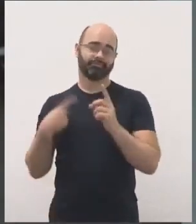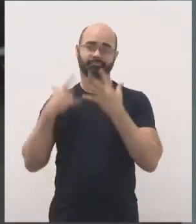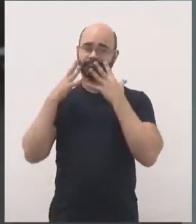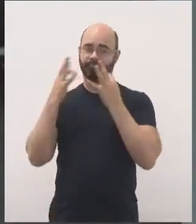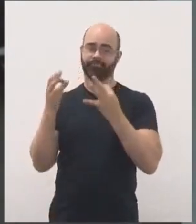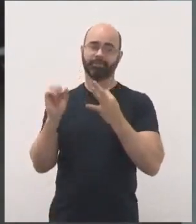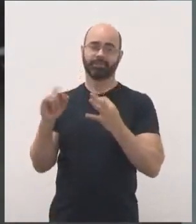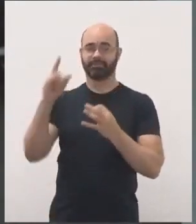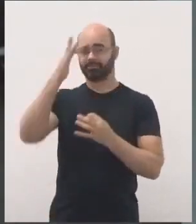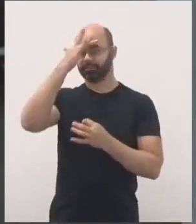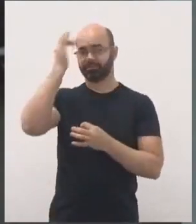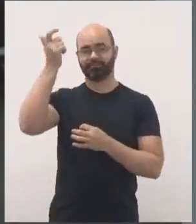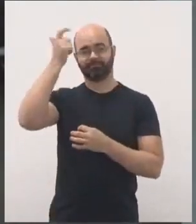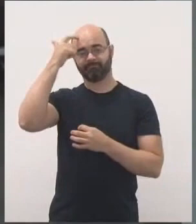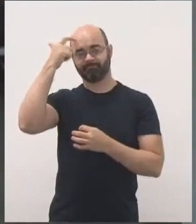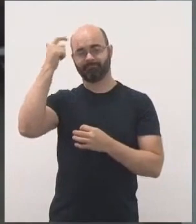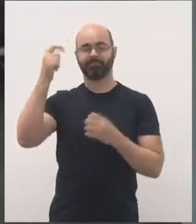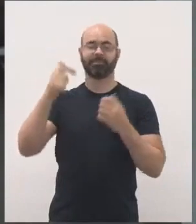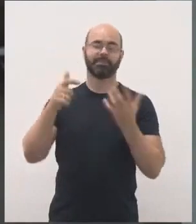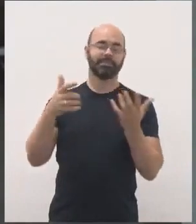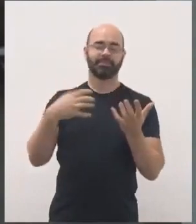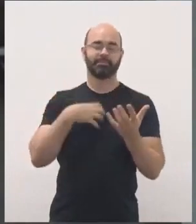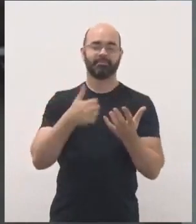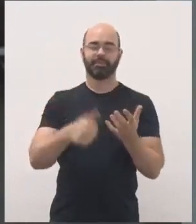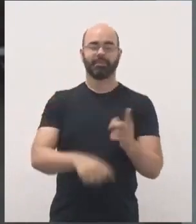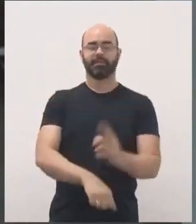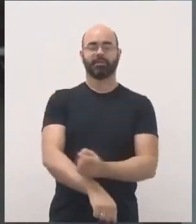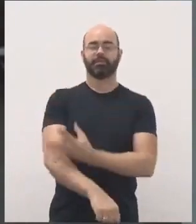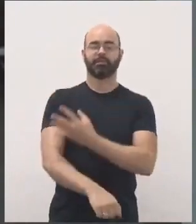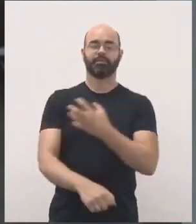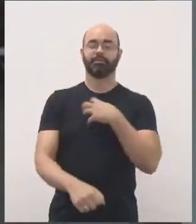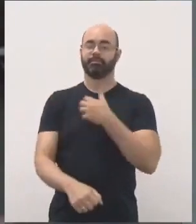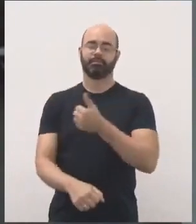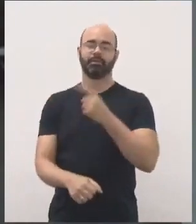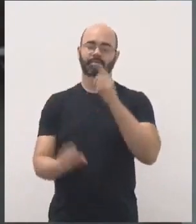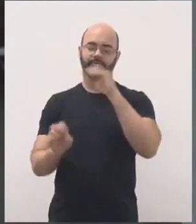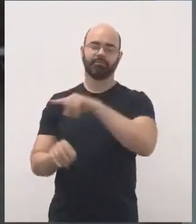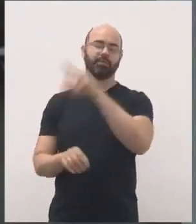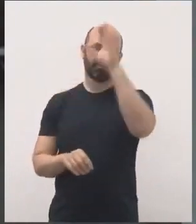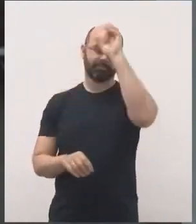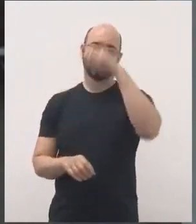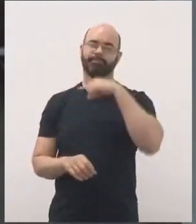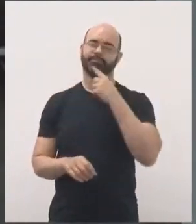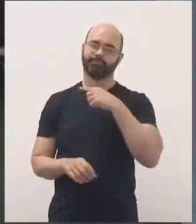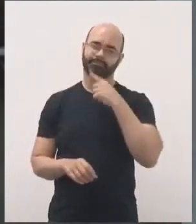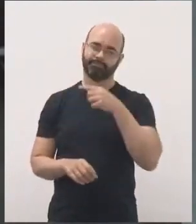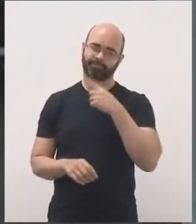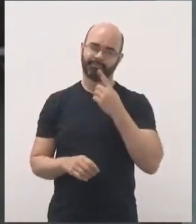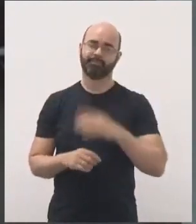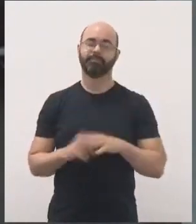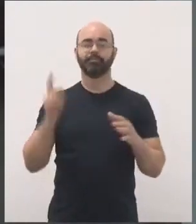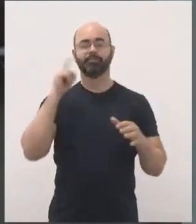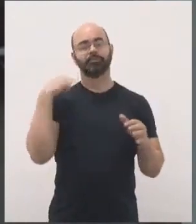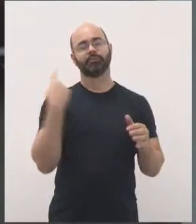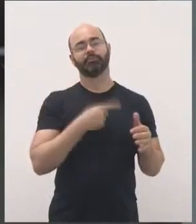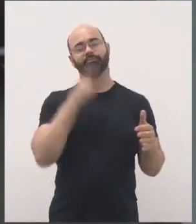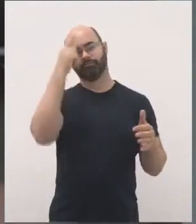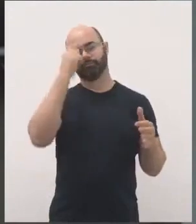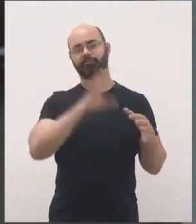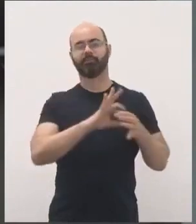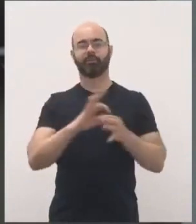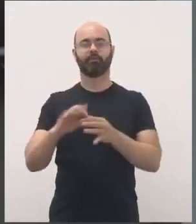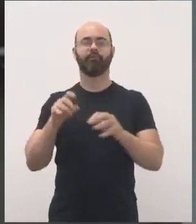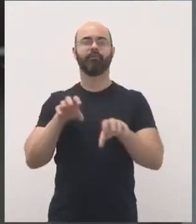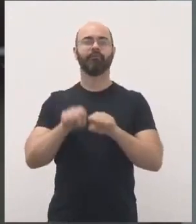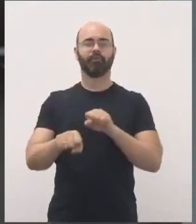nosso objetivo, que é o processo de aprendizagem, as questões educacionais. Então, acho que é nesse contexto que a gente tem pensado as formações, que a